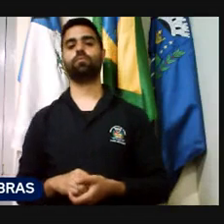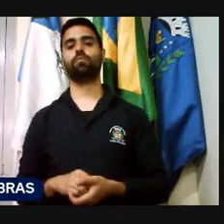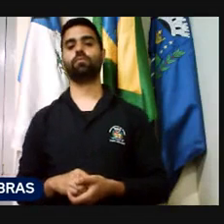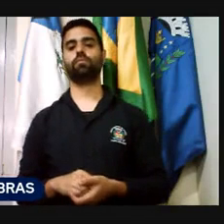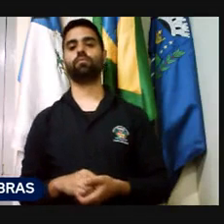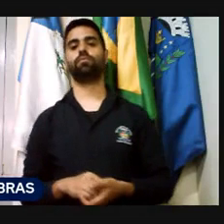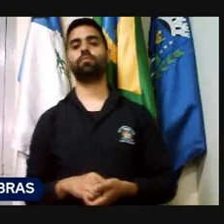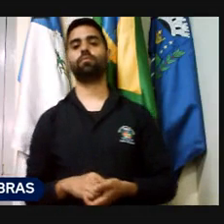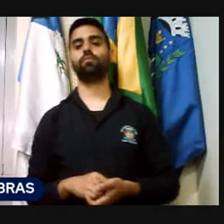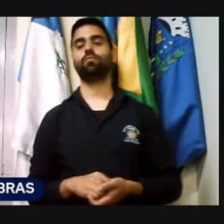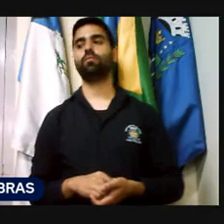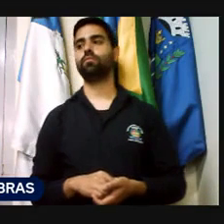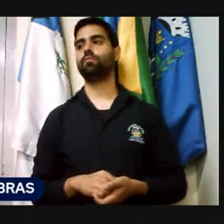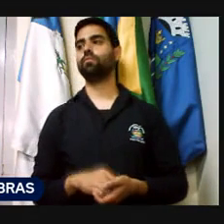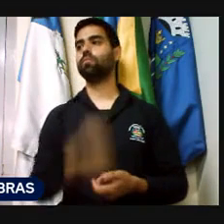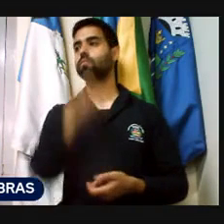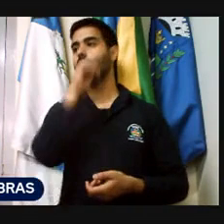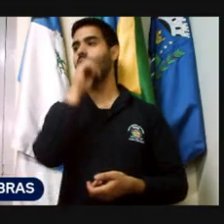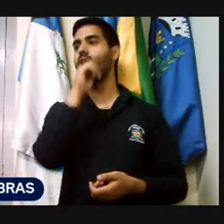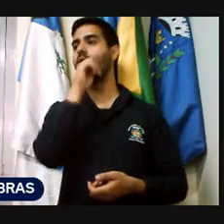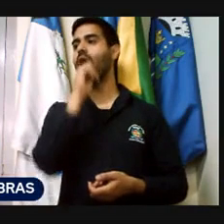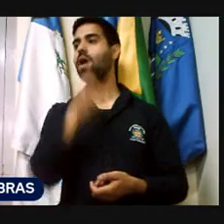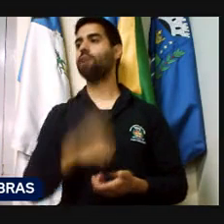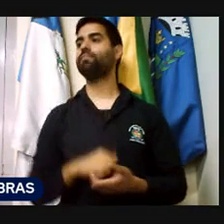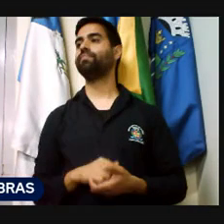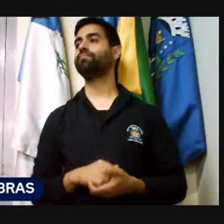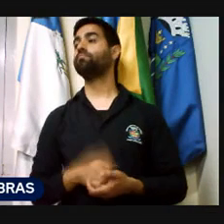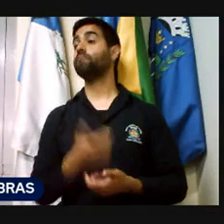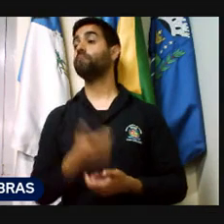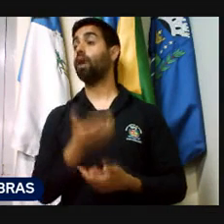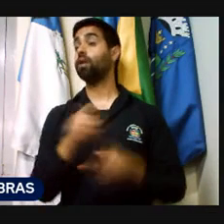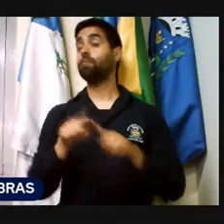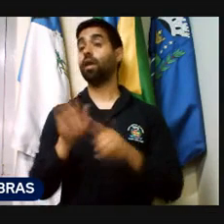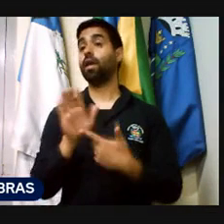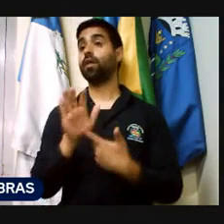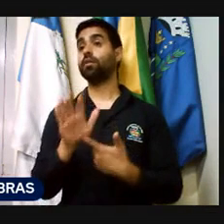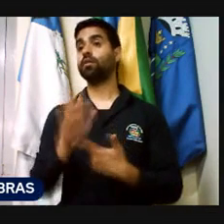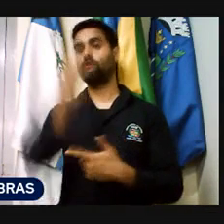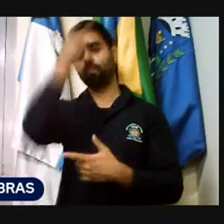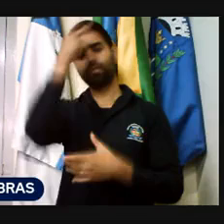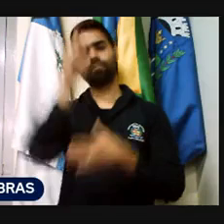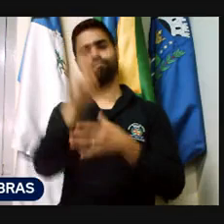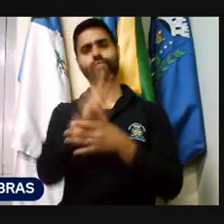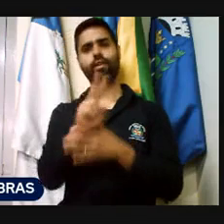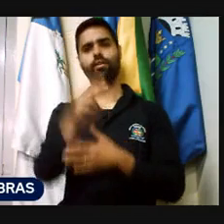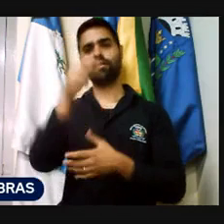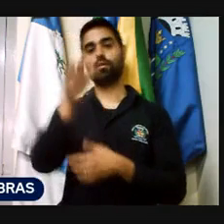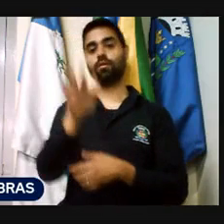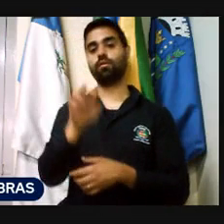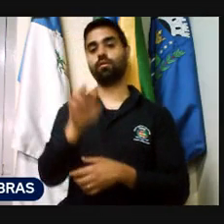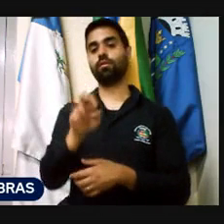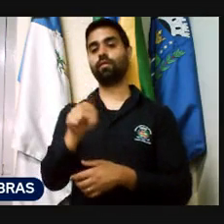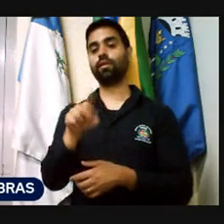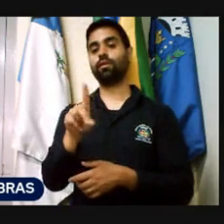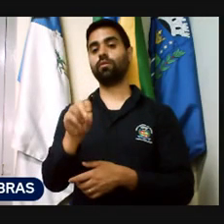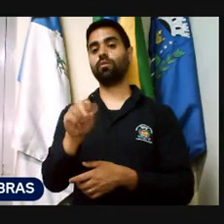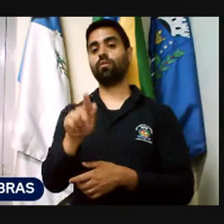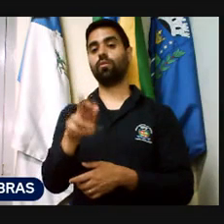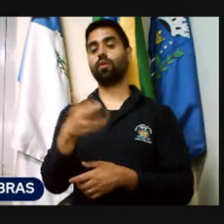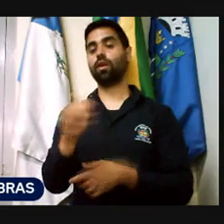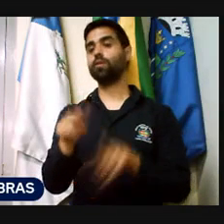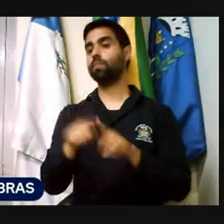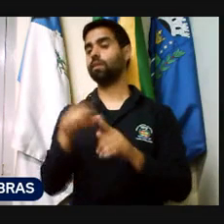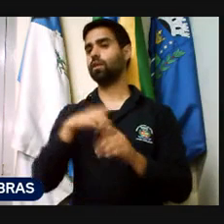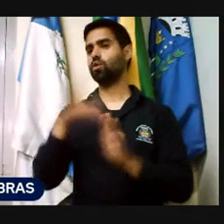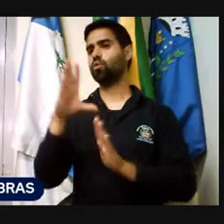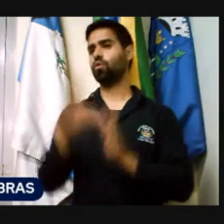regimental, ouvido o plenário da Casa Legislativa, requer indicação ao excelentíssimo prefeito municipal Luiz Fernando Furtado da Graça e com